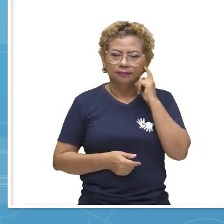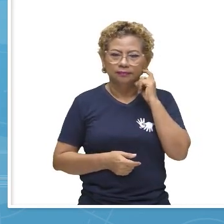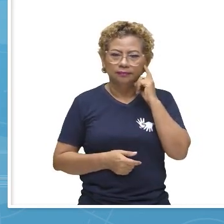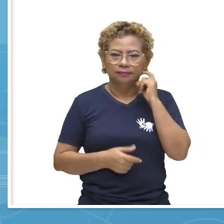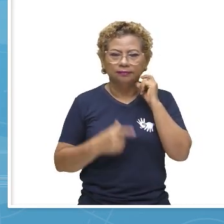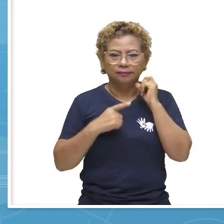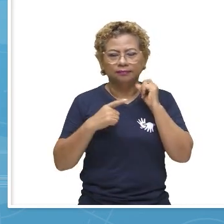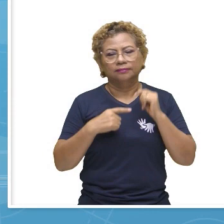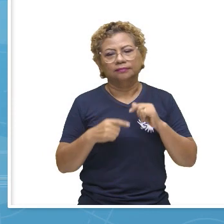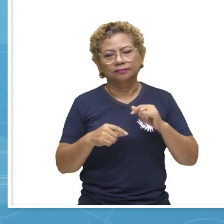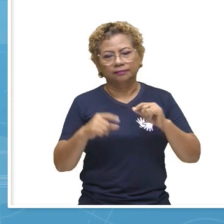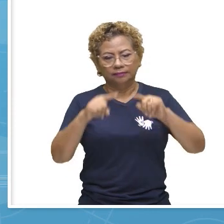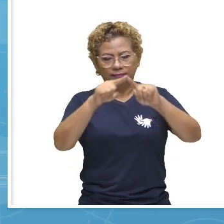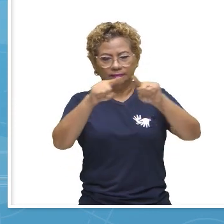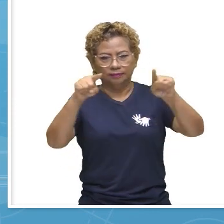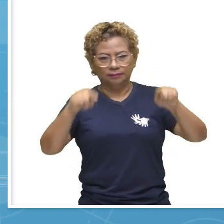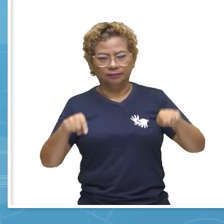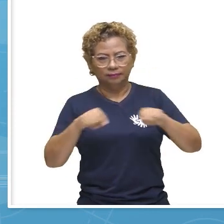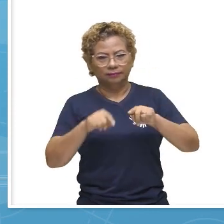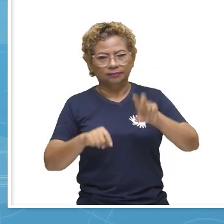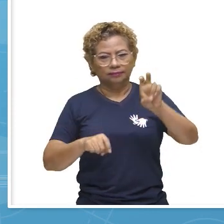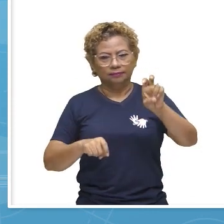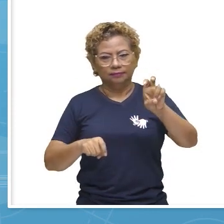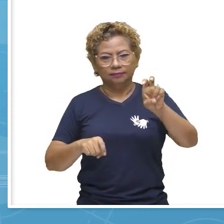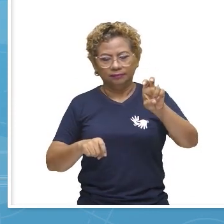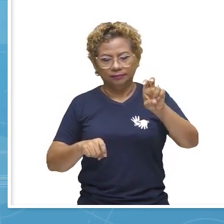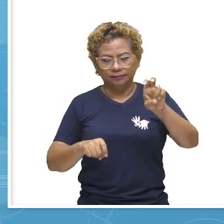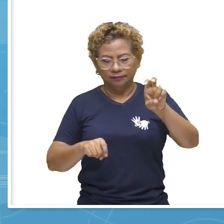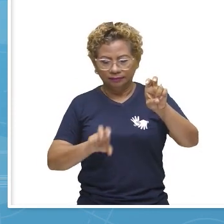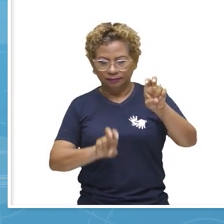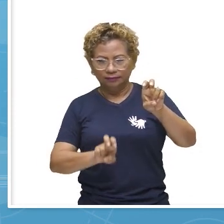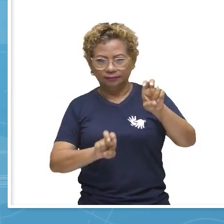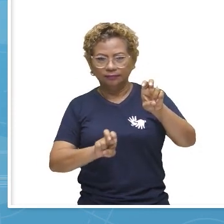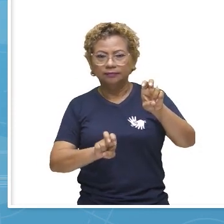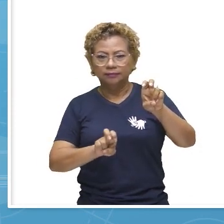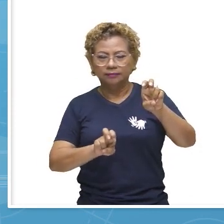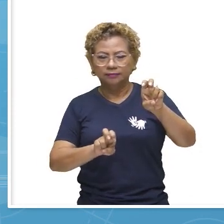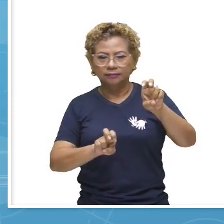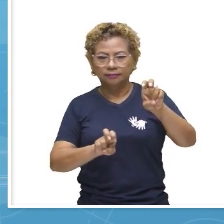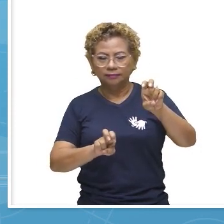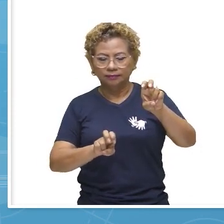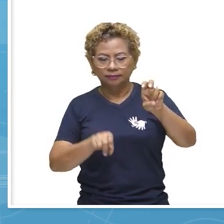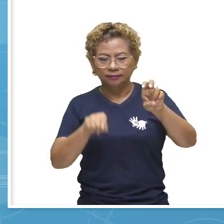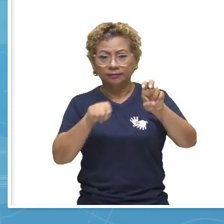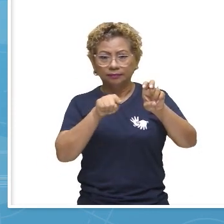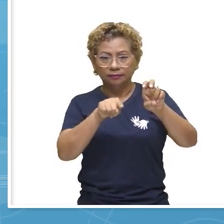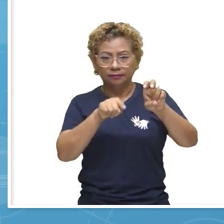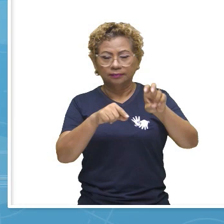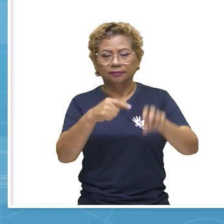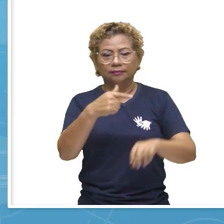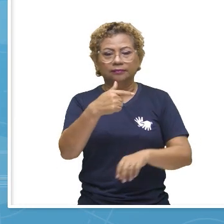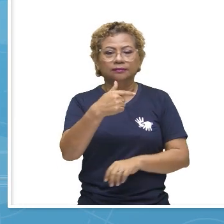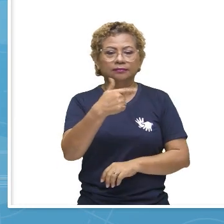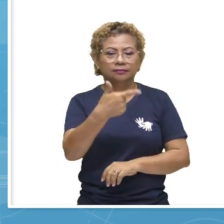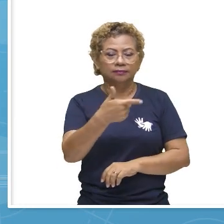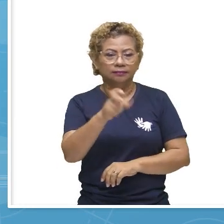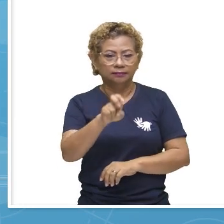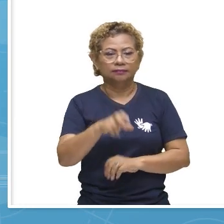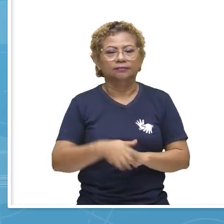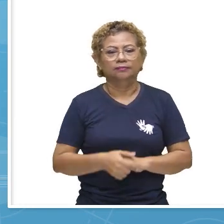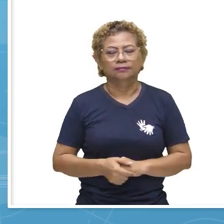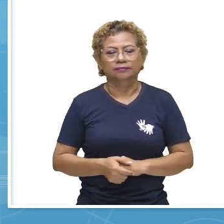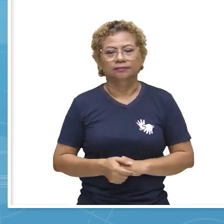lado 5, quadrado tem todos os lados iguais, né? Então, essa área aqui de dentro é 5 vezes 5, né?